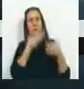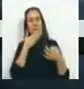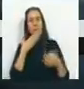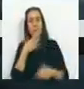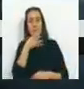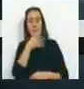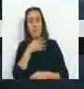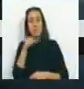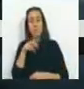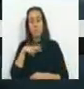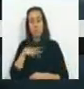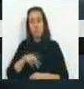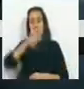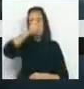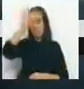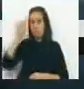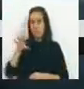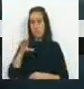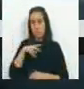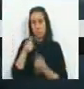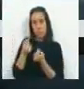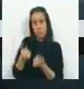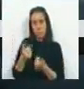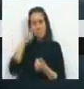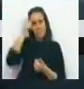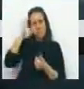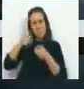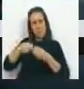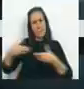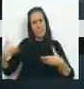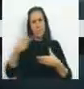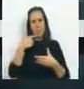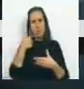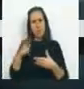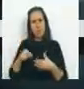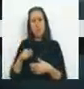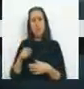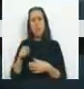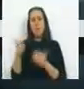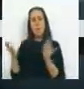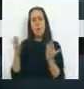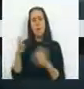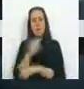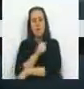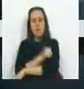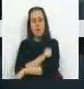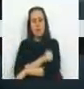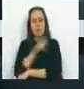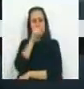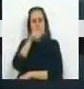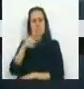dos países que mais magistrados têm por 100 mil habitantes. Eu sei que não podemos comparar